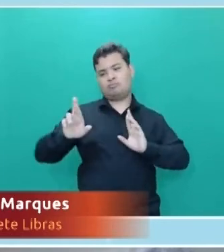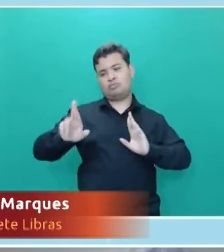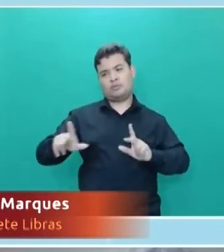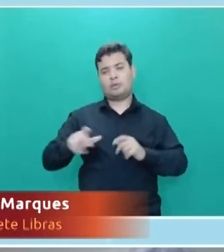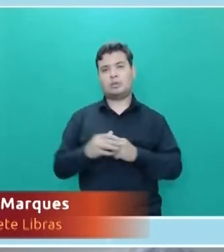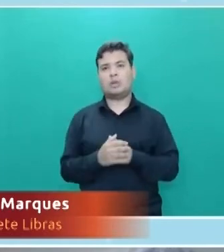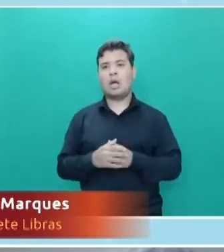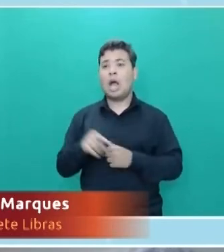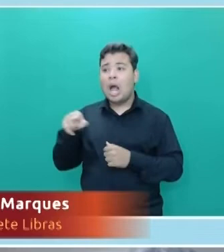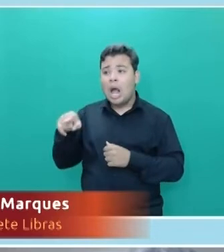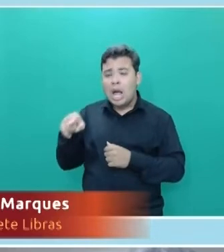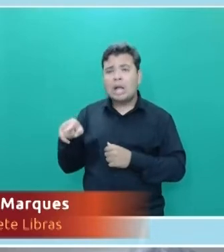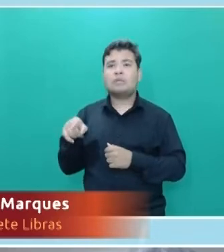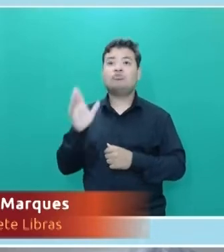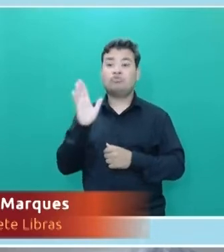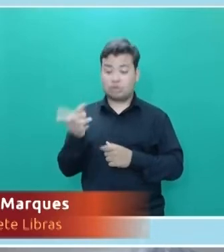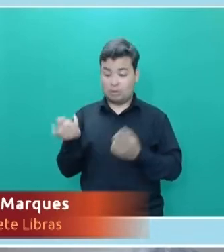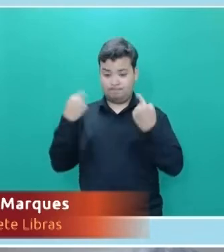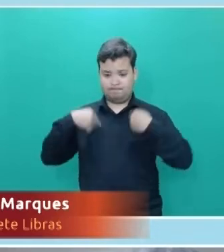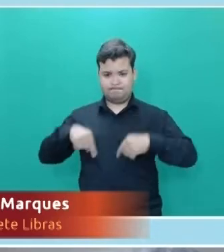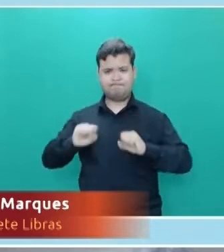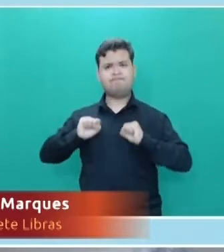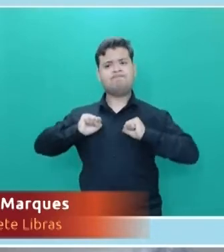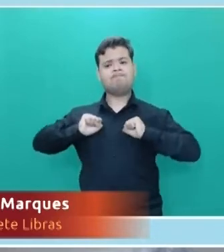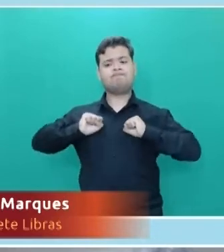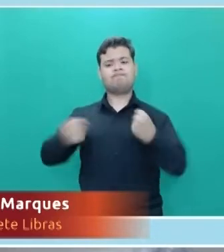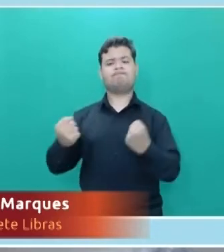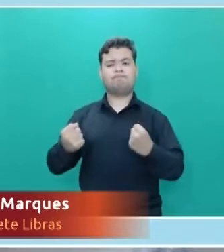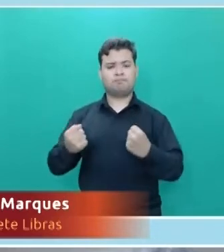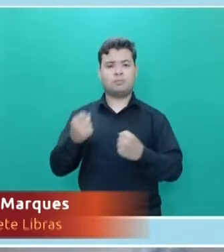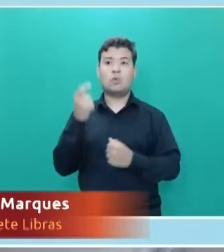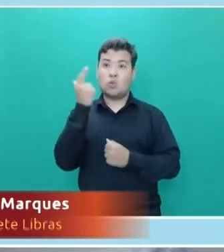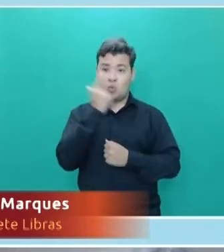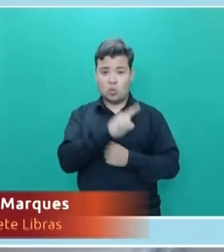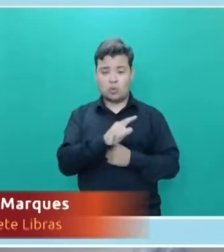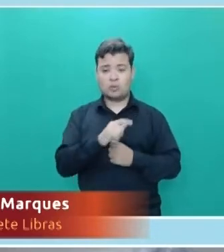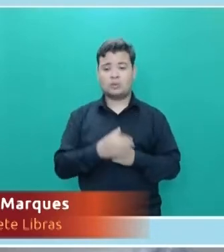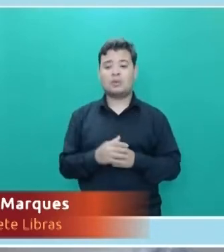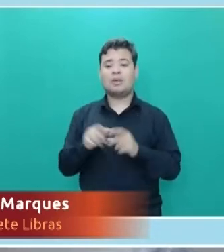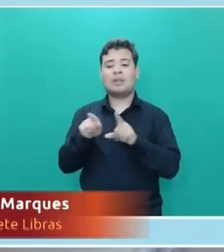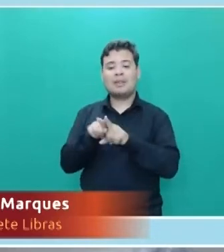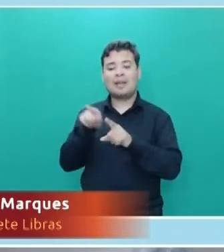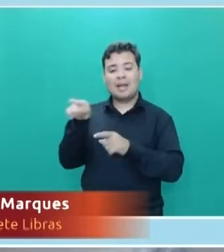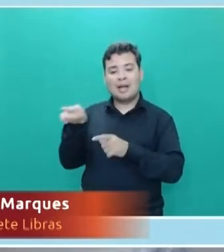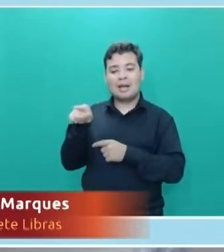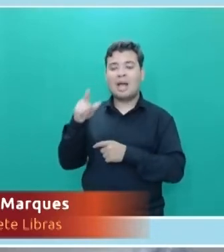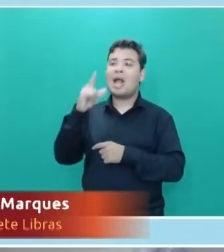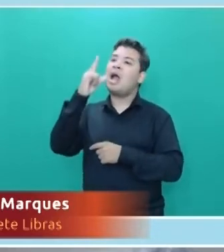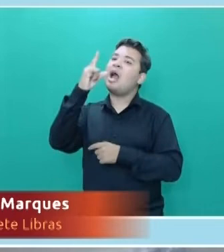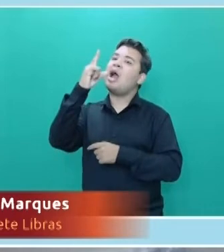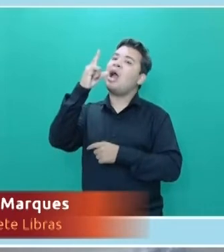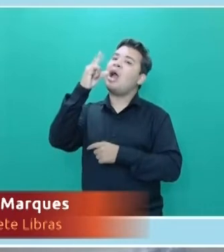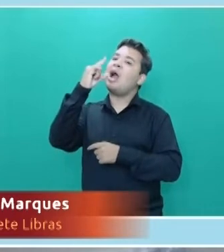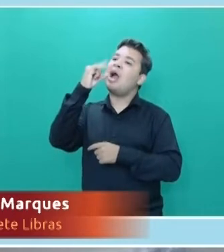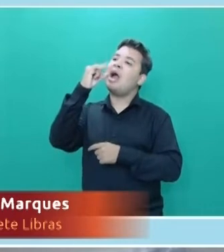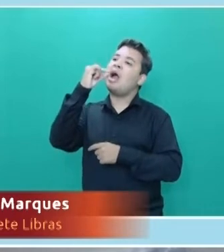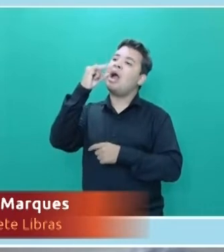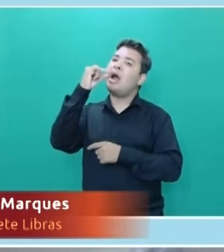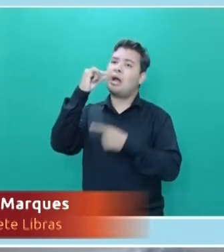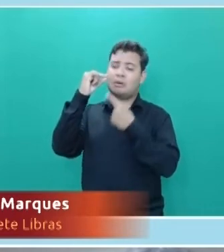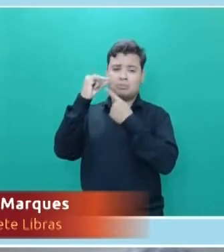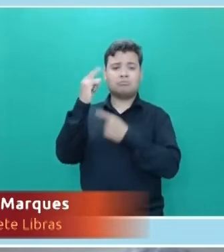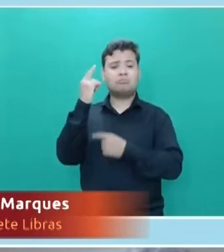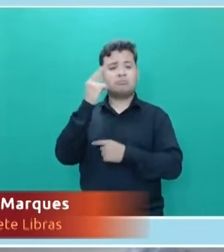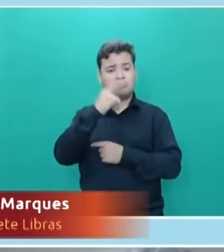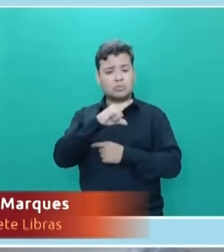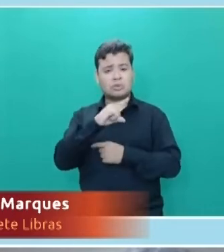está fortalecido, e por ser uma vacina dada pela via oral, ela se torna uma vacina esterilizante, já